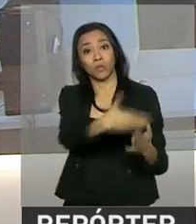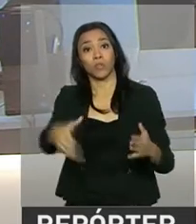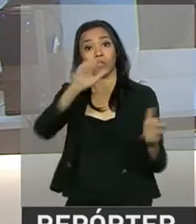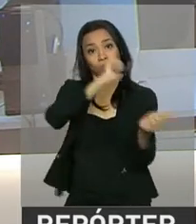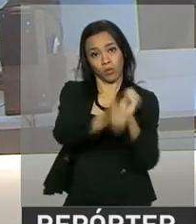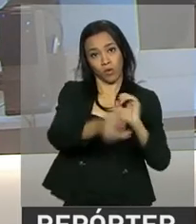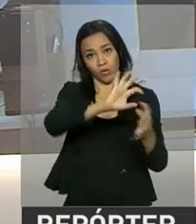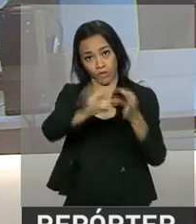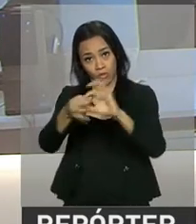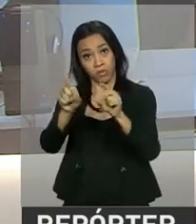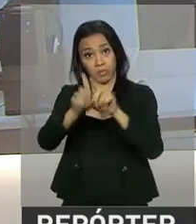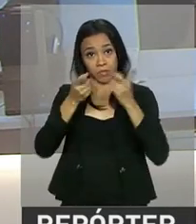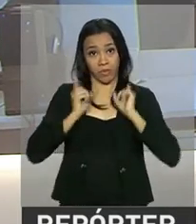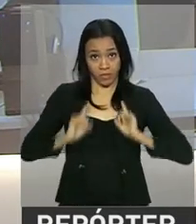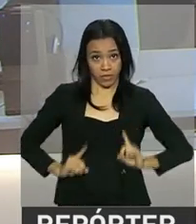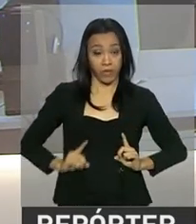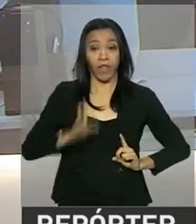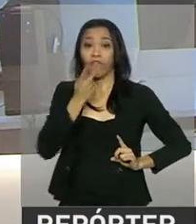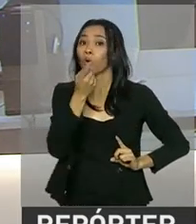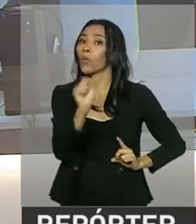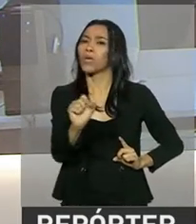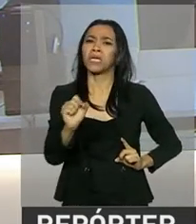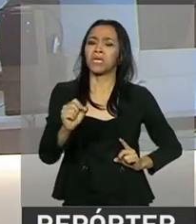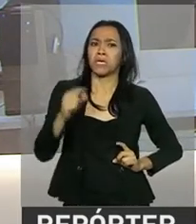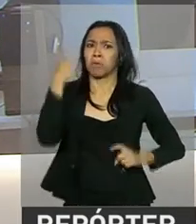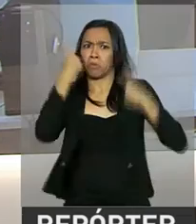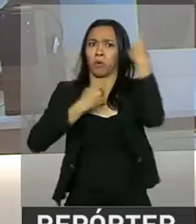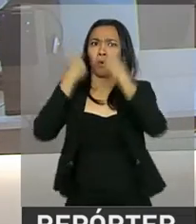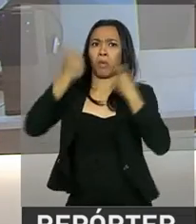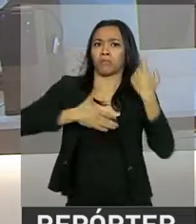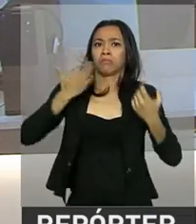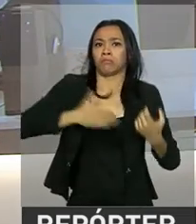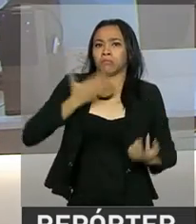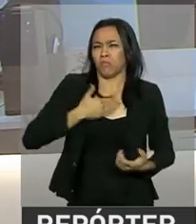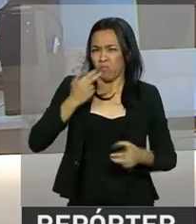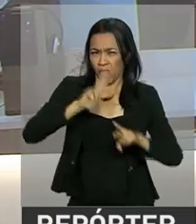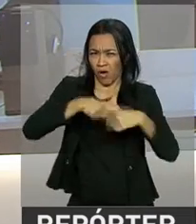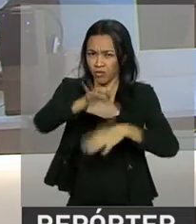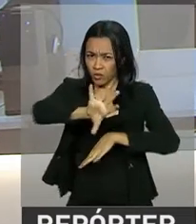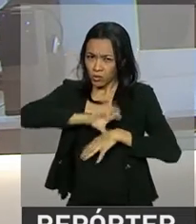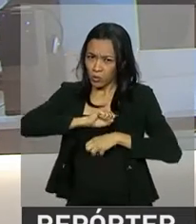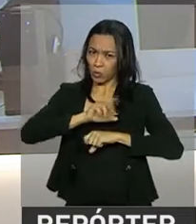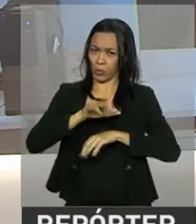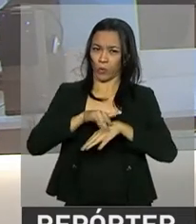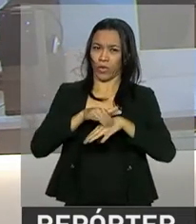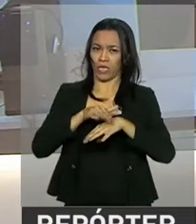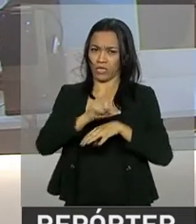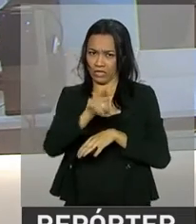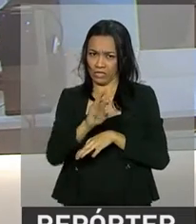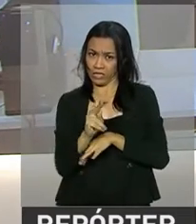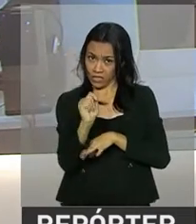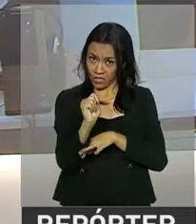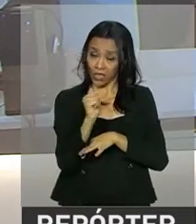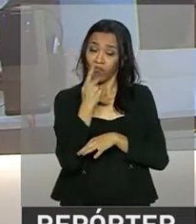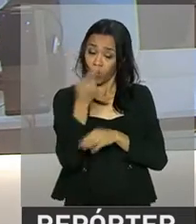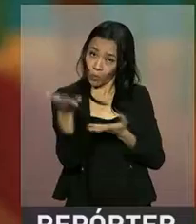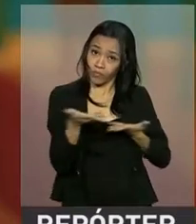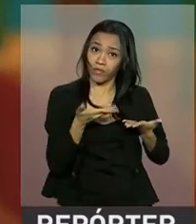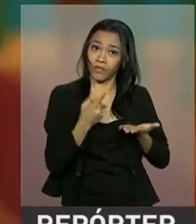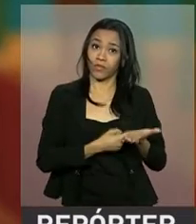paralímpicos ele disse também que não há motivos de preocupação com doenças com a zica e fez um convite